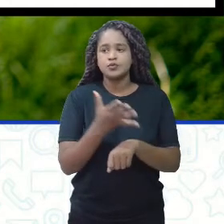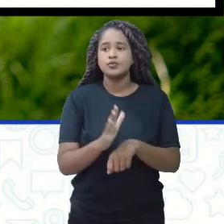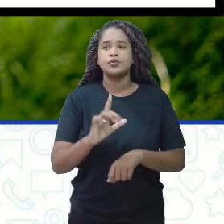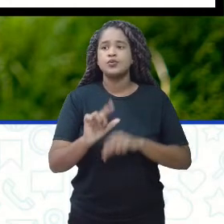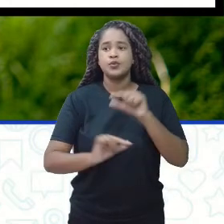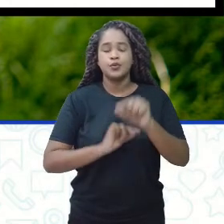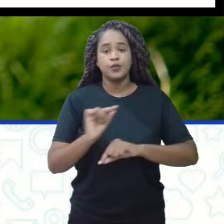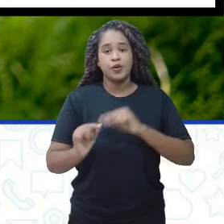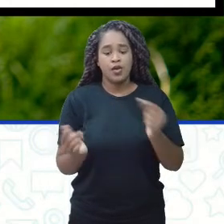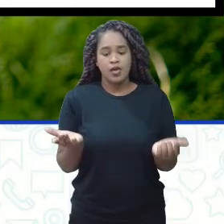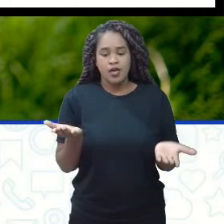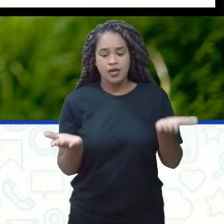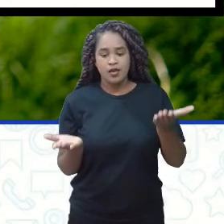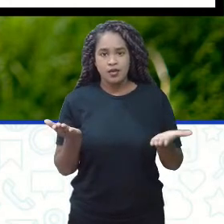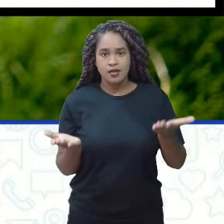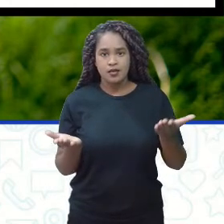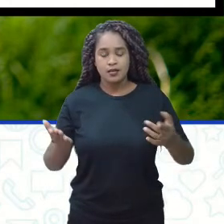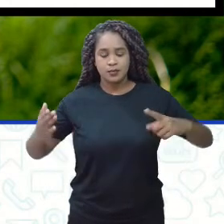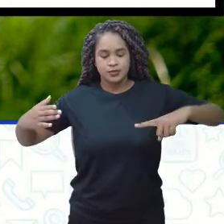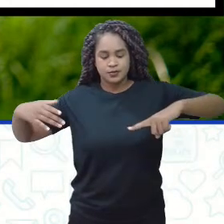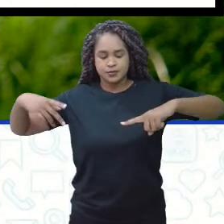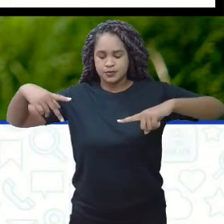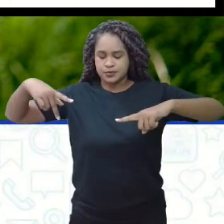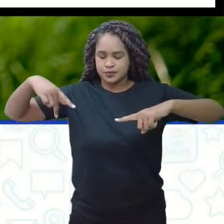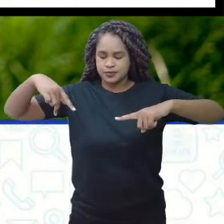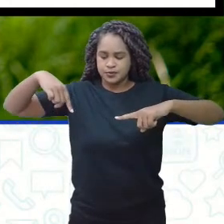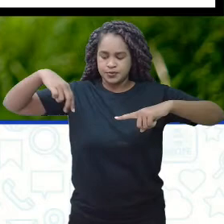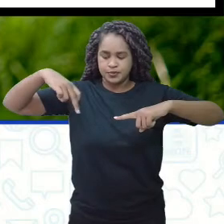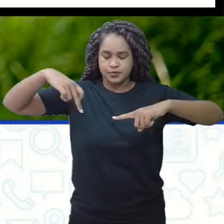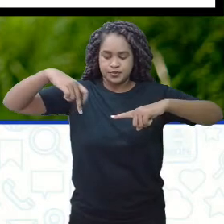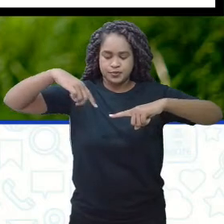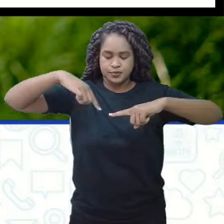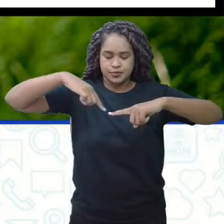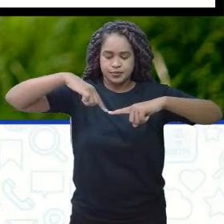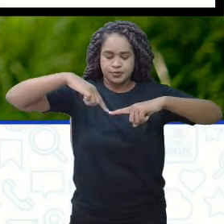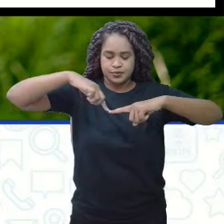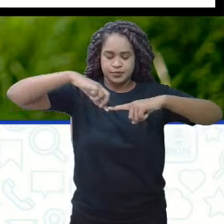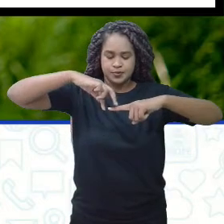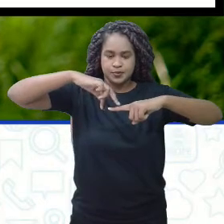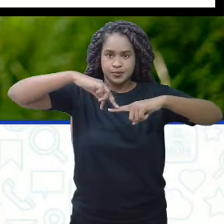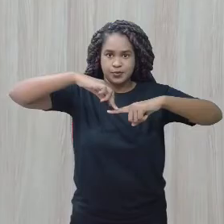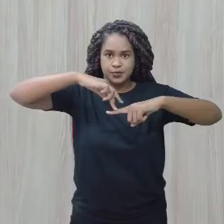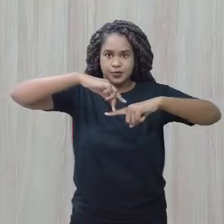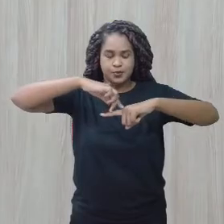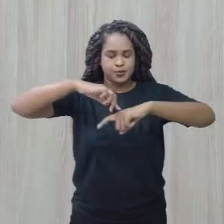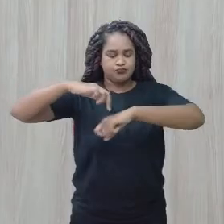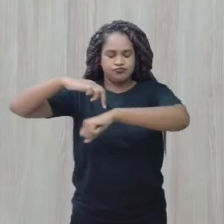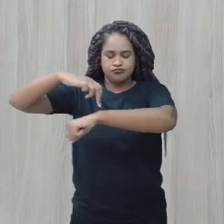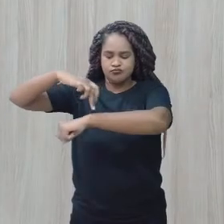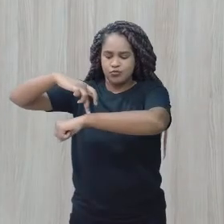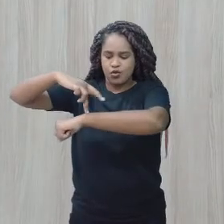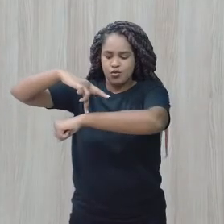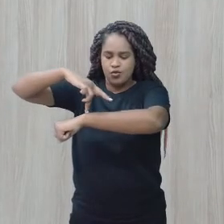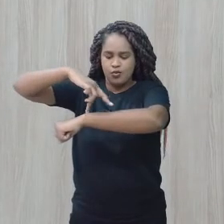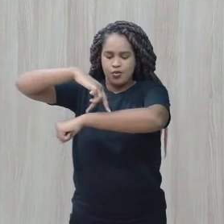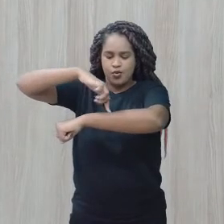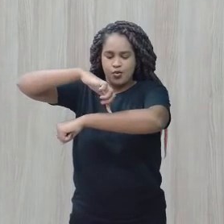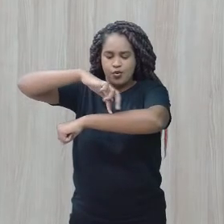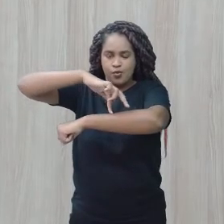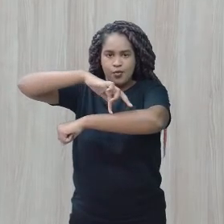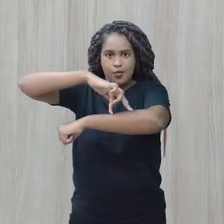em equilibrar-se em cima de uma fita suspensa entre dois pontos fixos. E aí, eu acho que